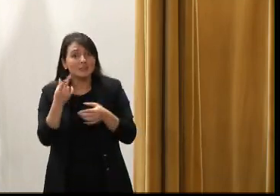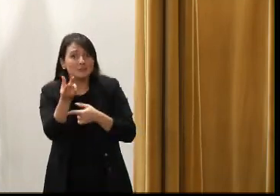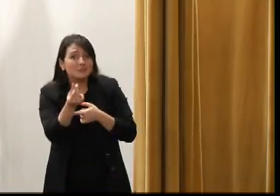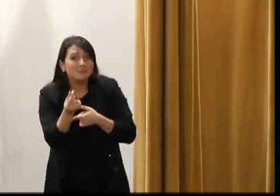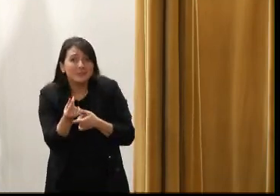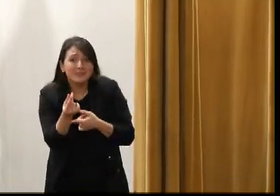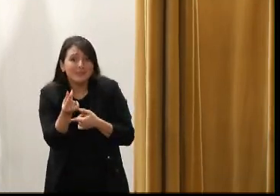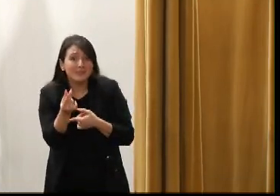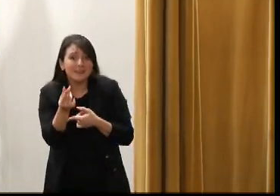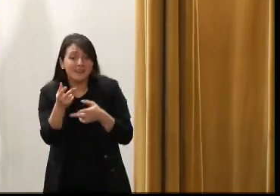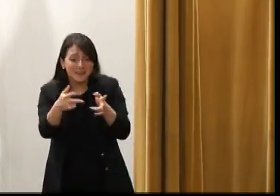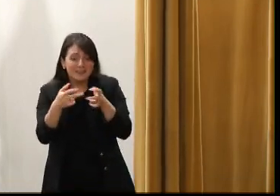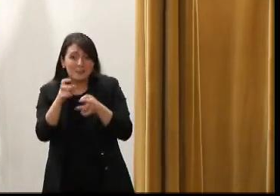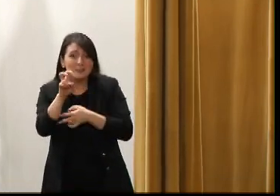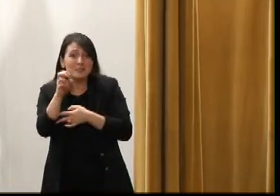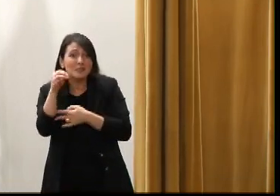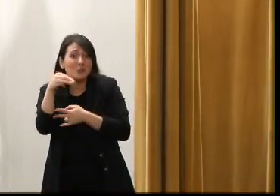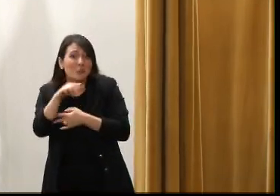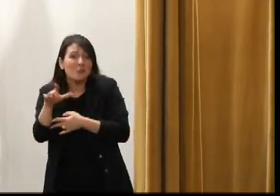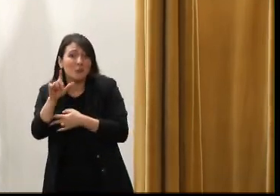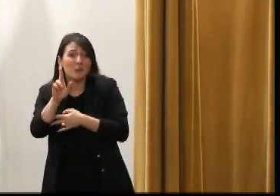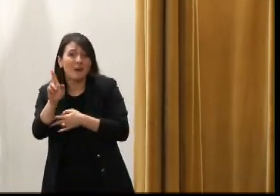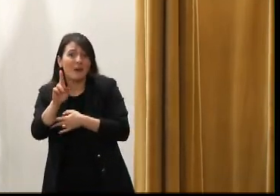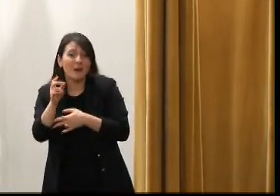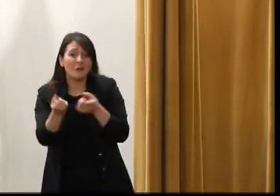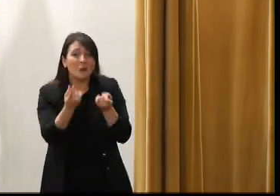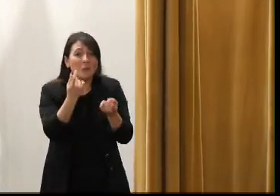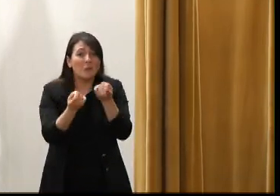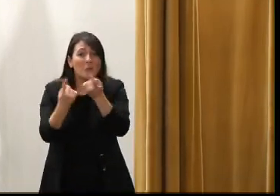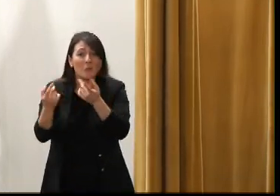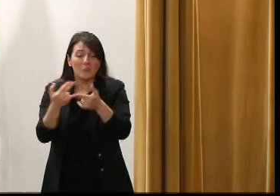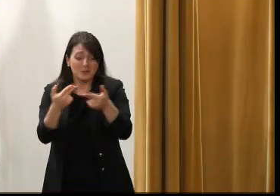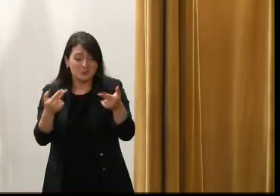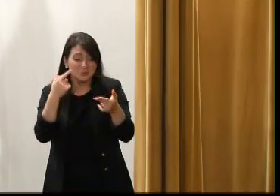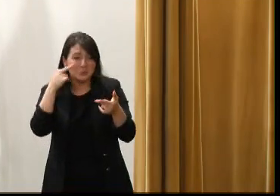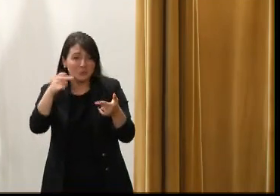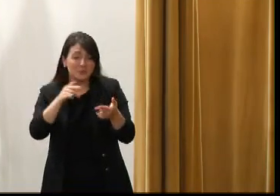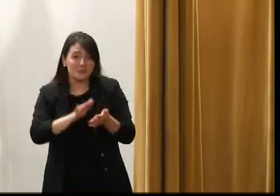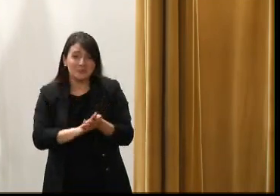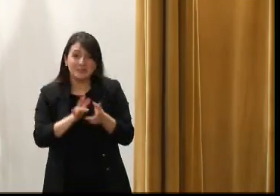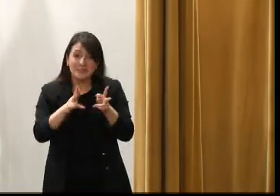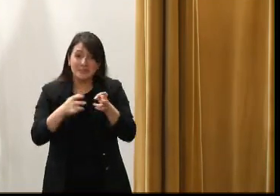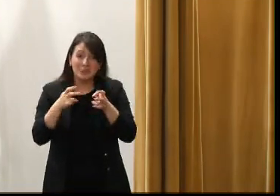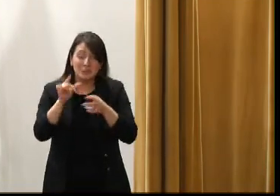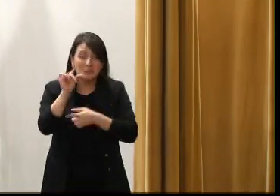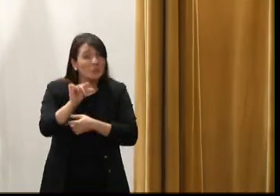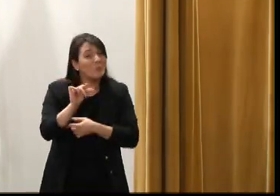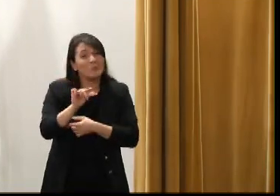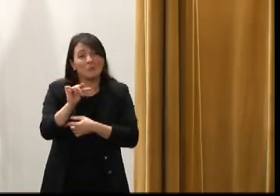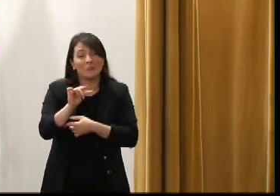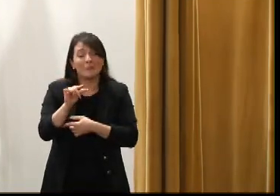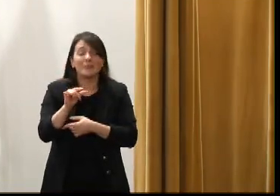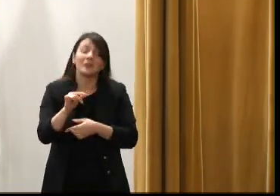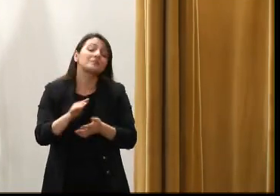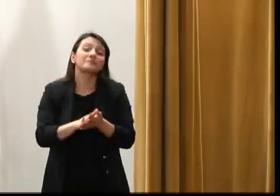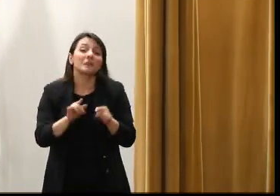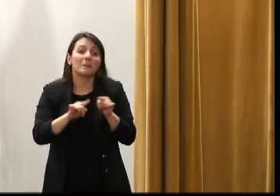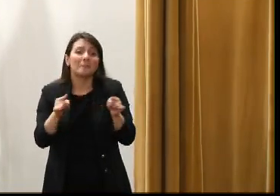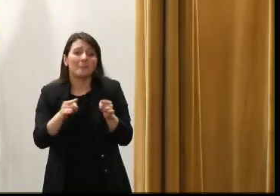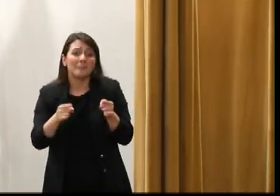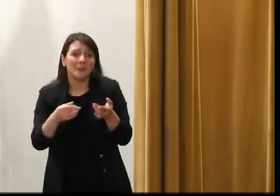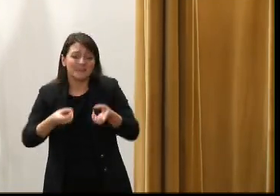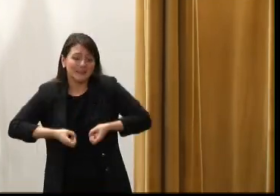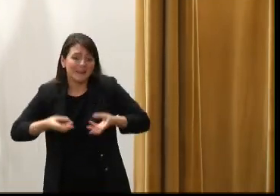baixo. Eles recebem R$5.000 para cobrir alguns custos operacionais, e o custo que eles têm realmente é em torno